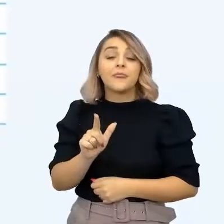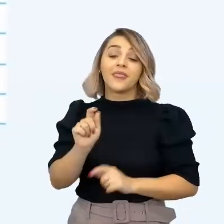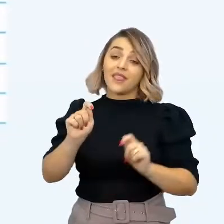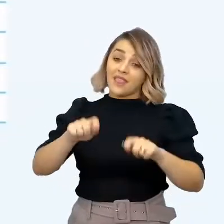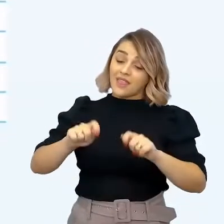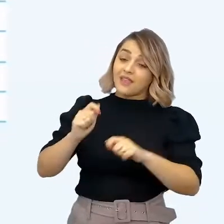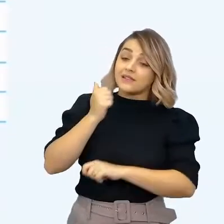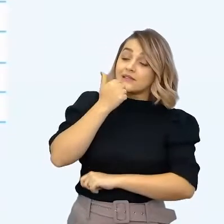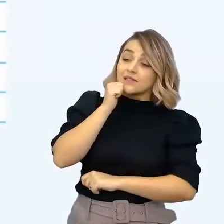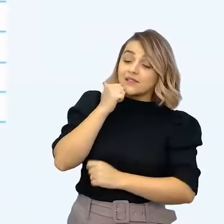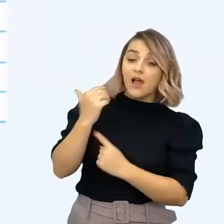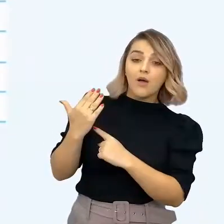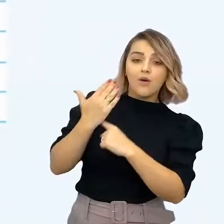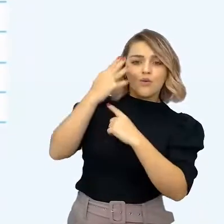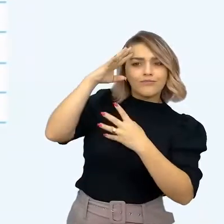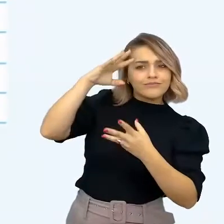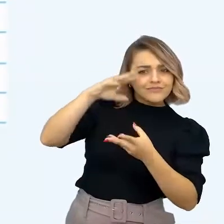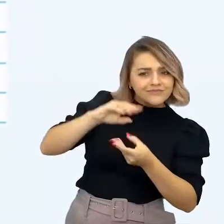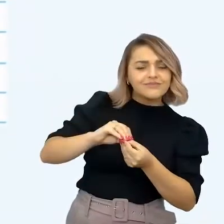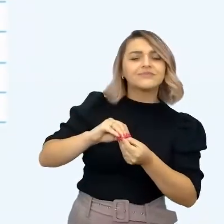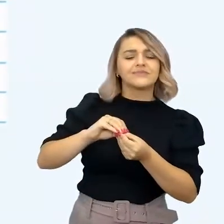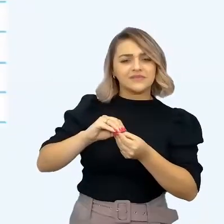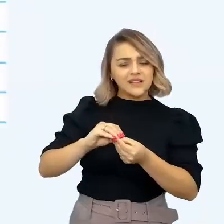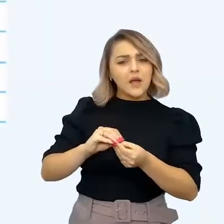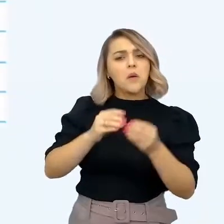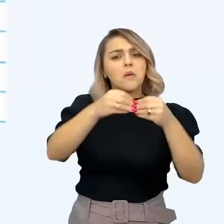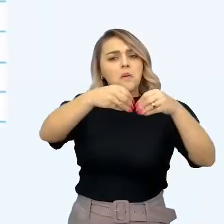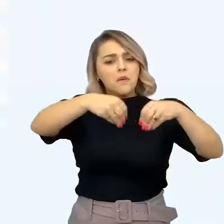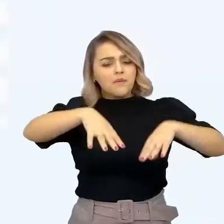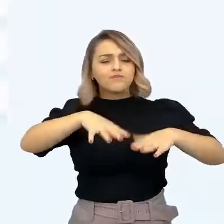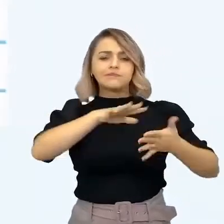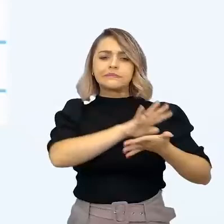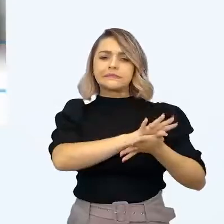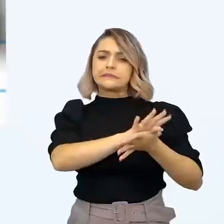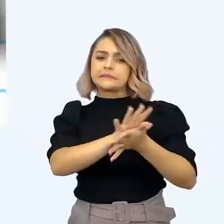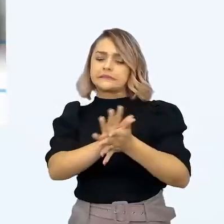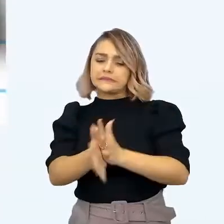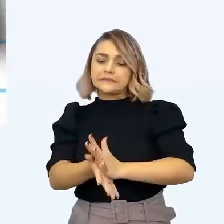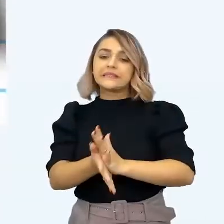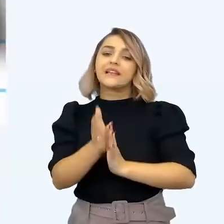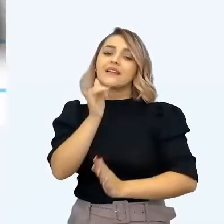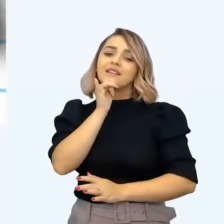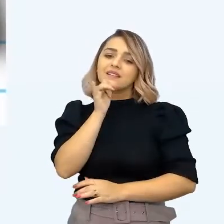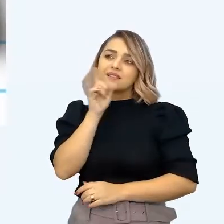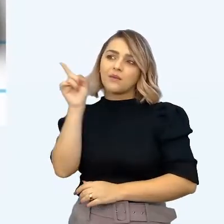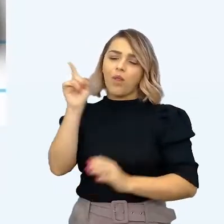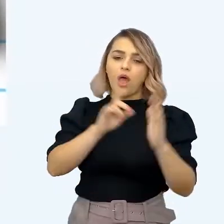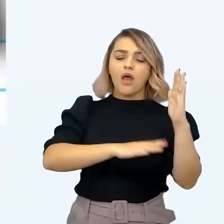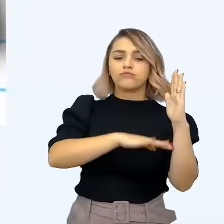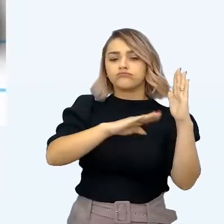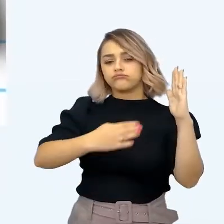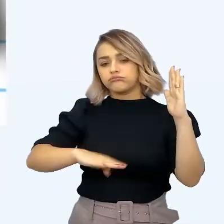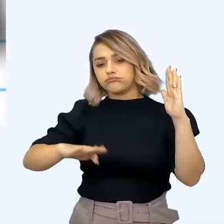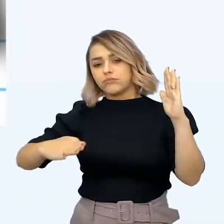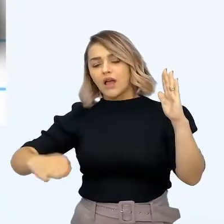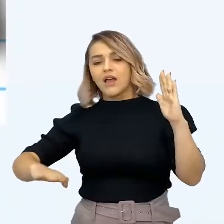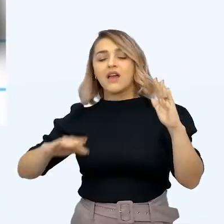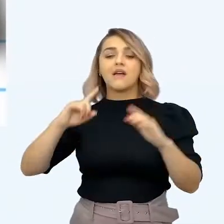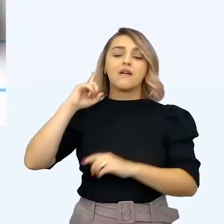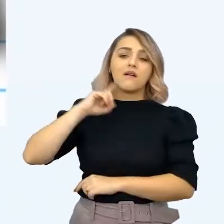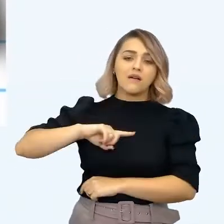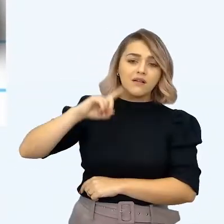auxilia a compreender os danos causados em catástrofes ambientais, como a ocorrida em Mariana, Minas Gerais, e assim buscar soluções